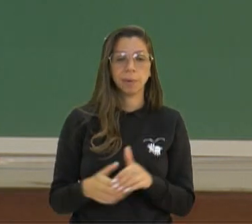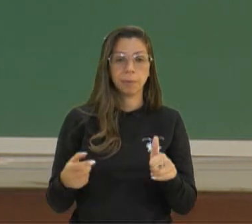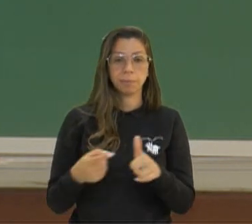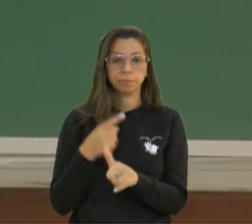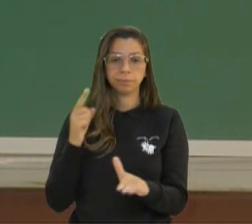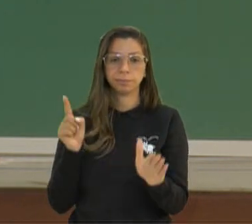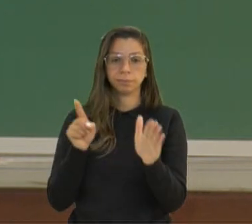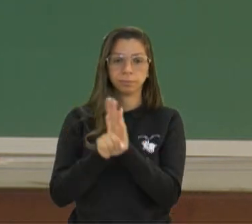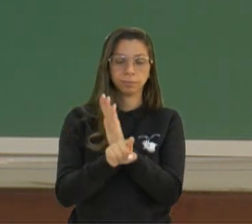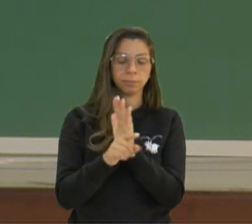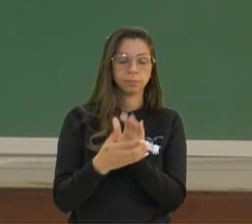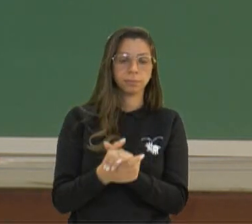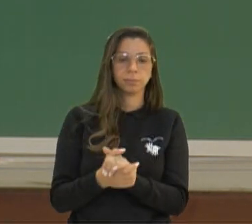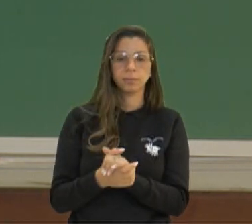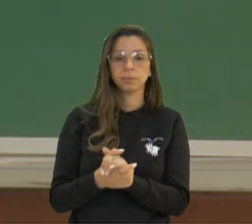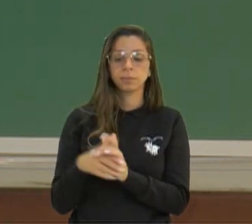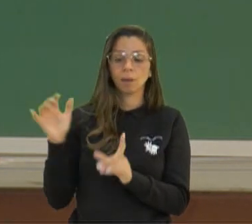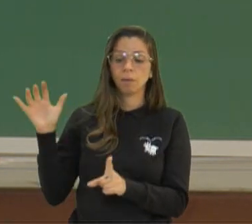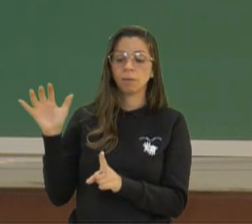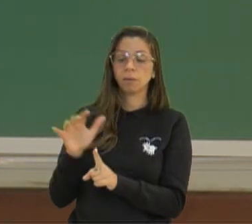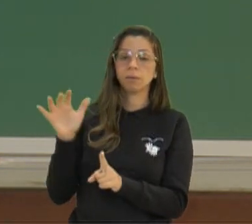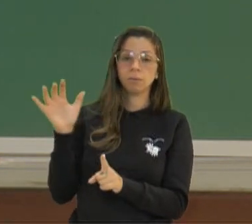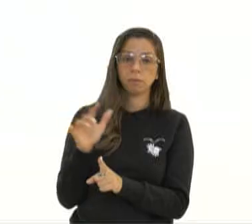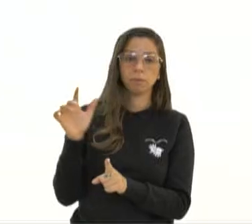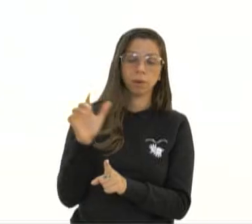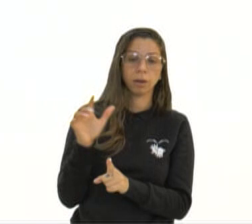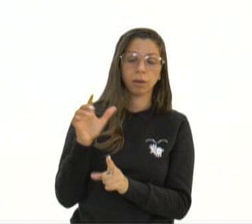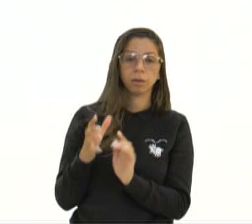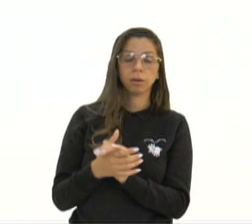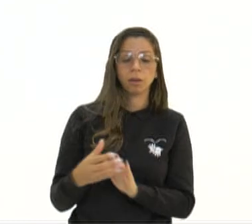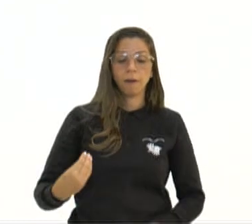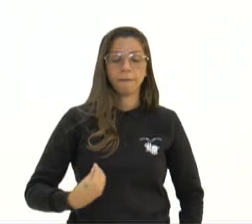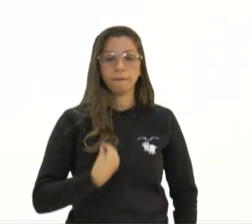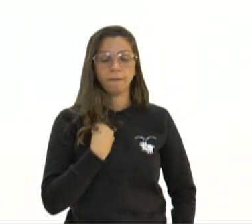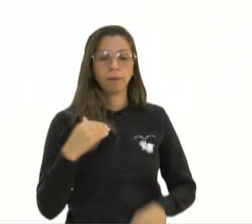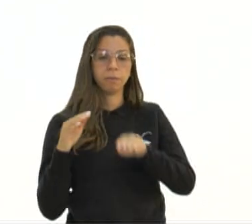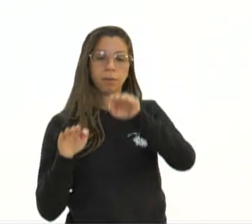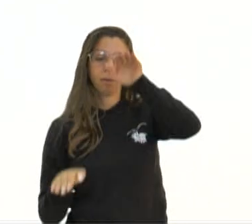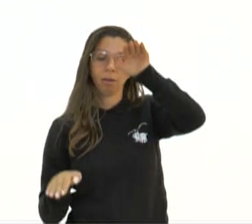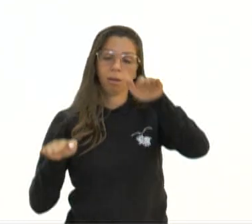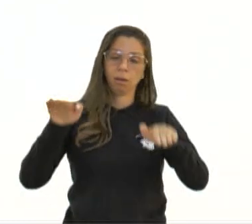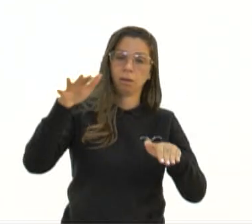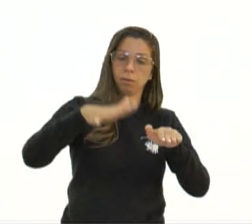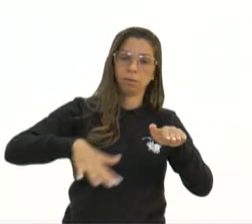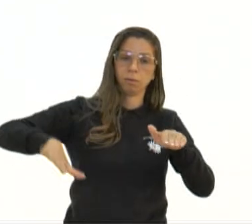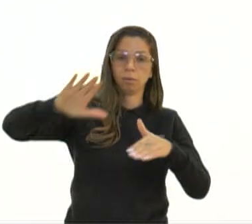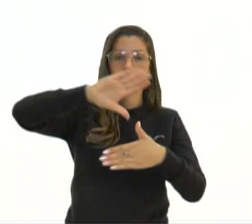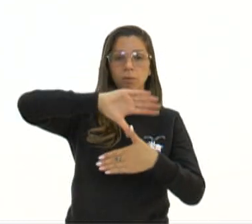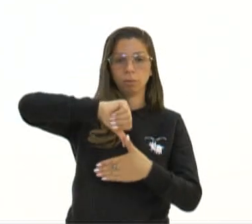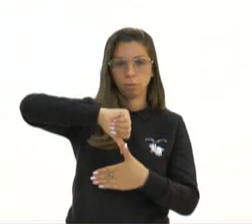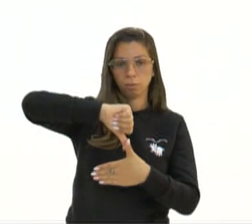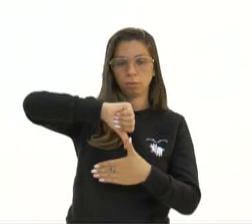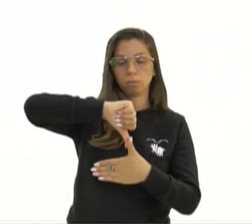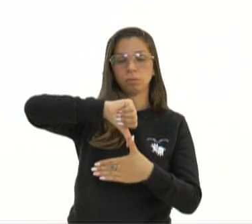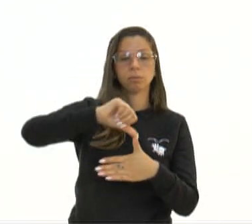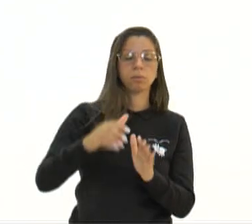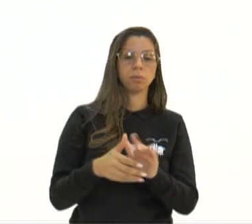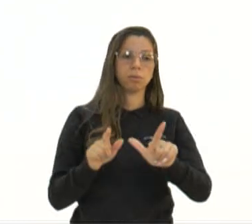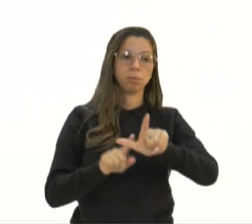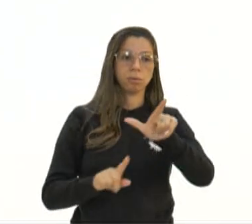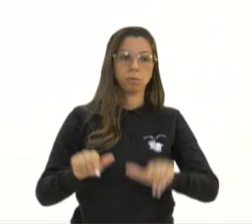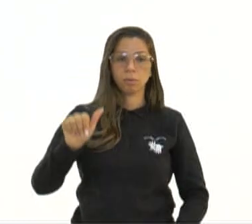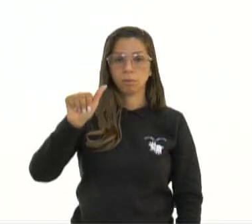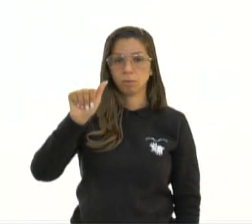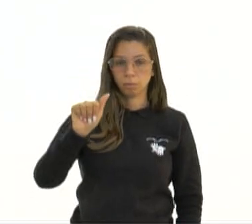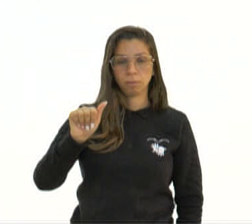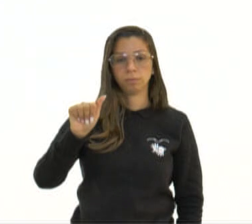quiz. Quais fatores determinam a ocupação irregular do território da América do Sul? Letra A,